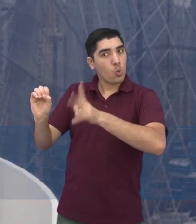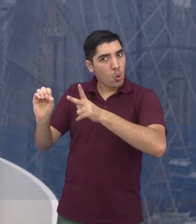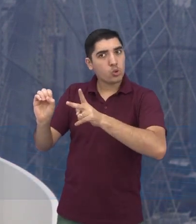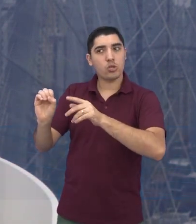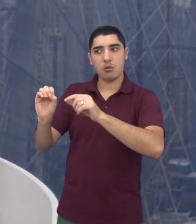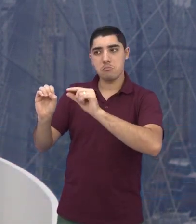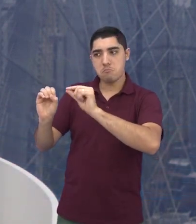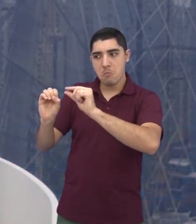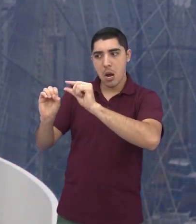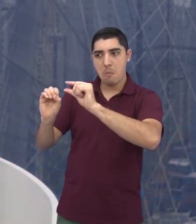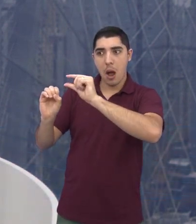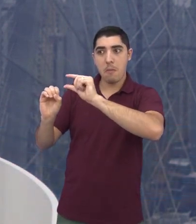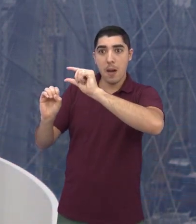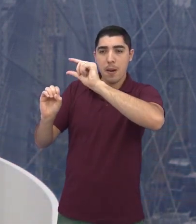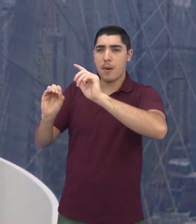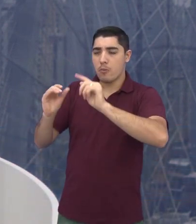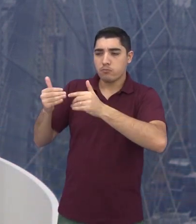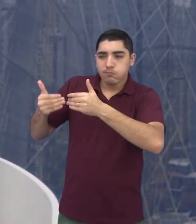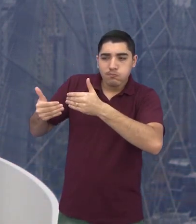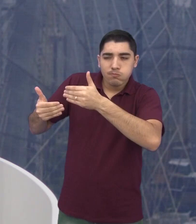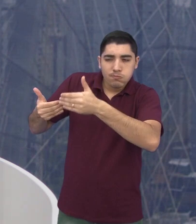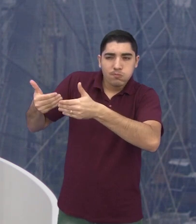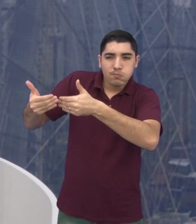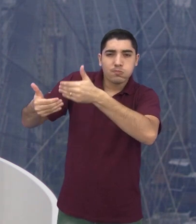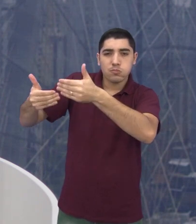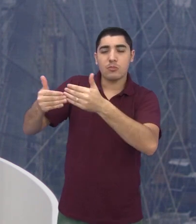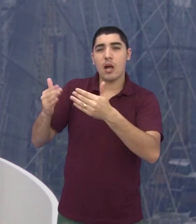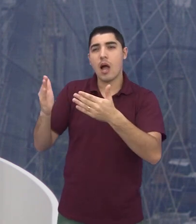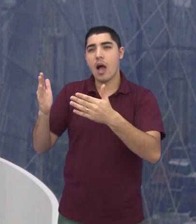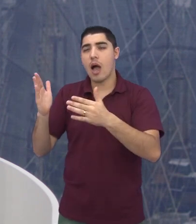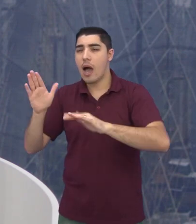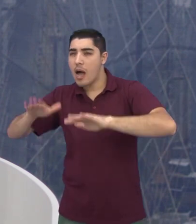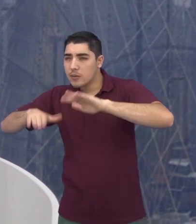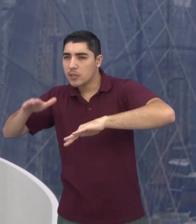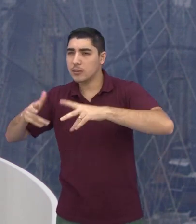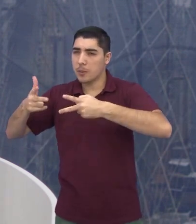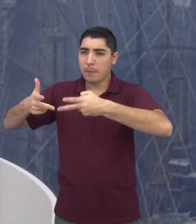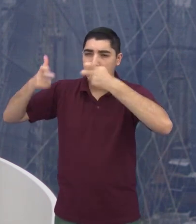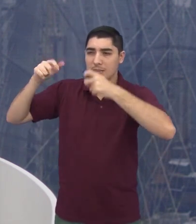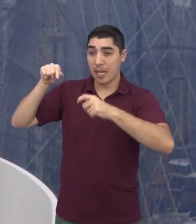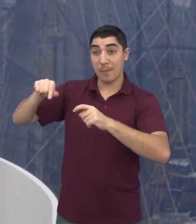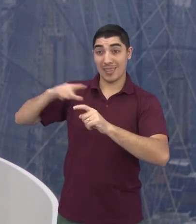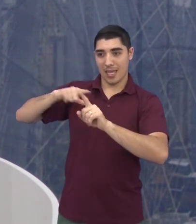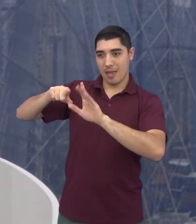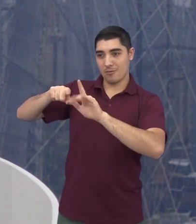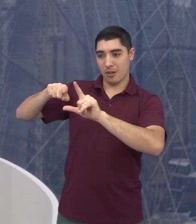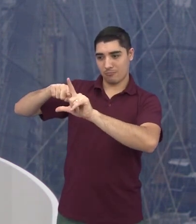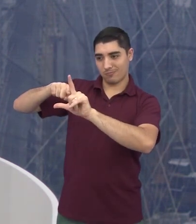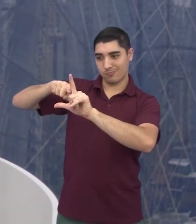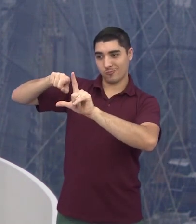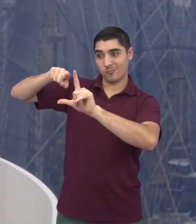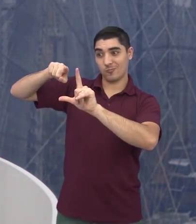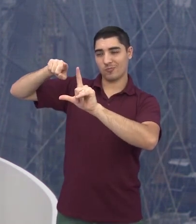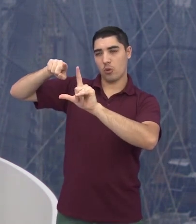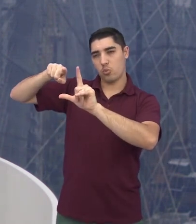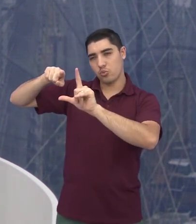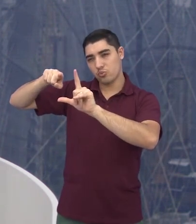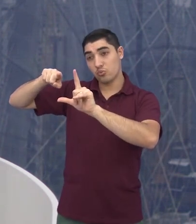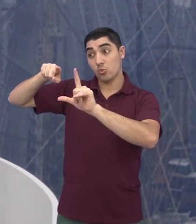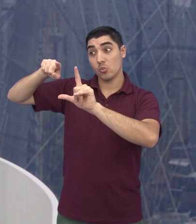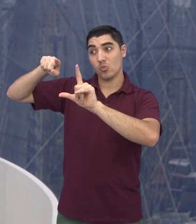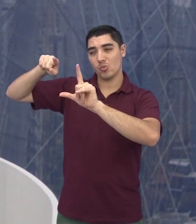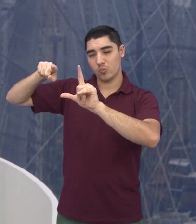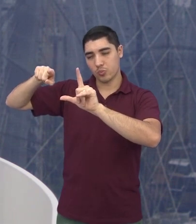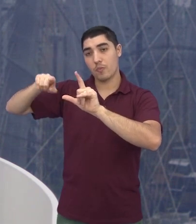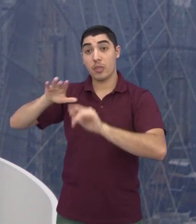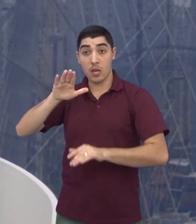gente vem percebendo, né, algumas baixas nesse gráfico, né? E a expectativa média